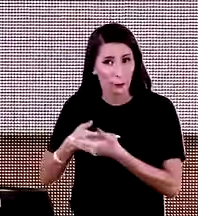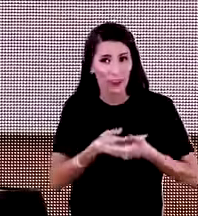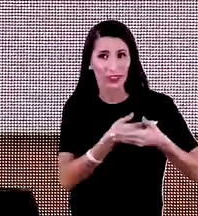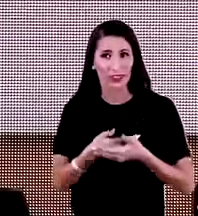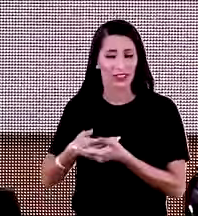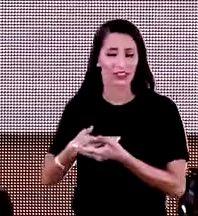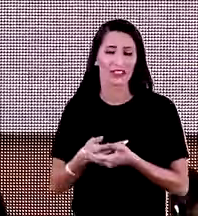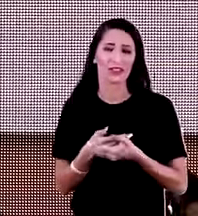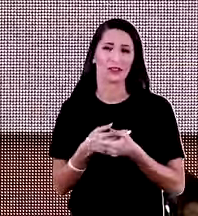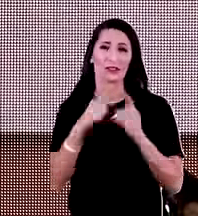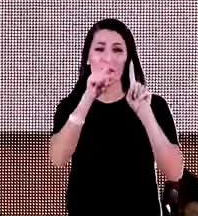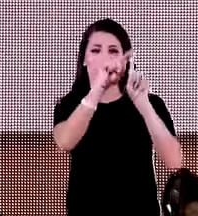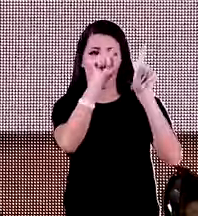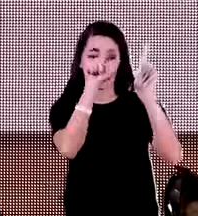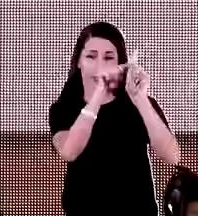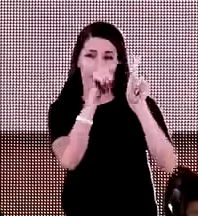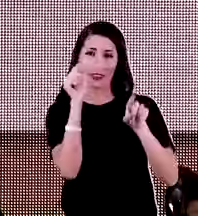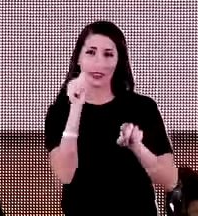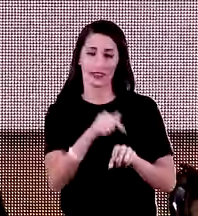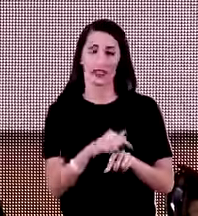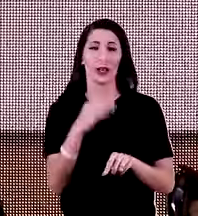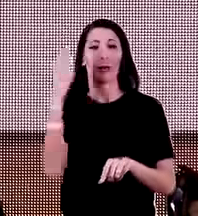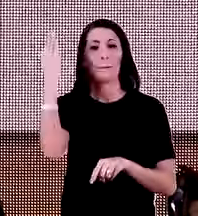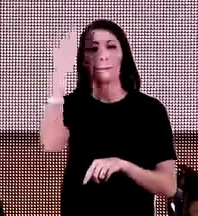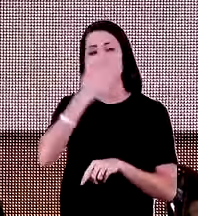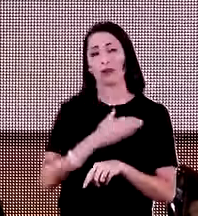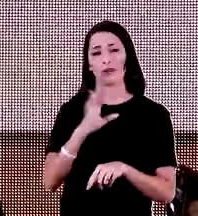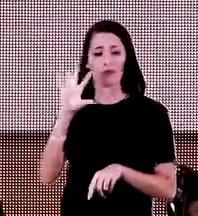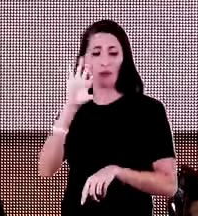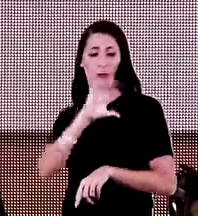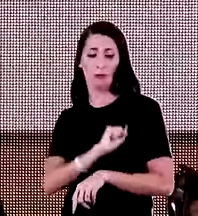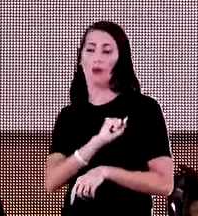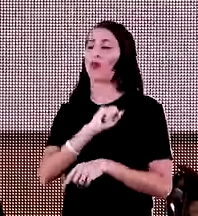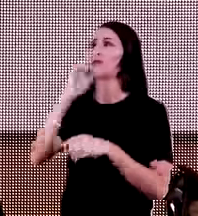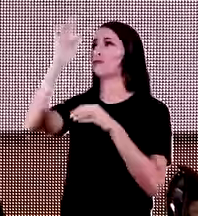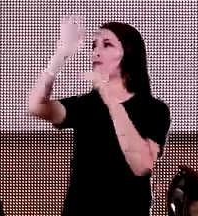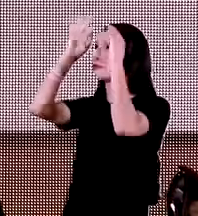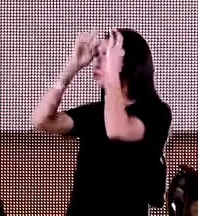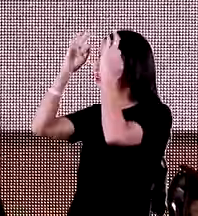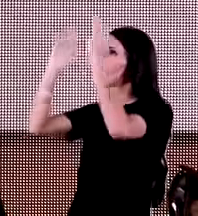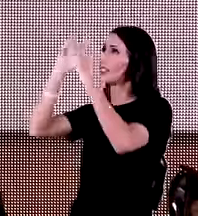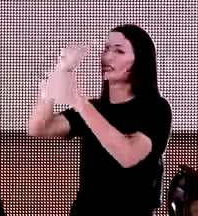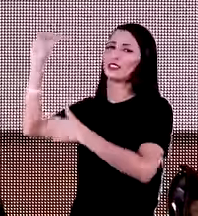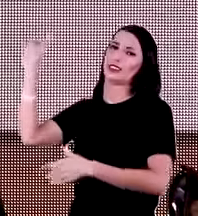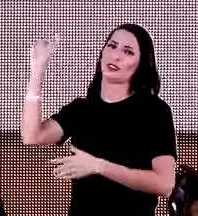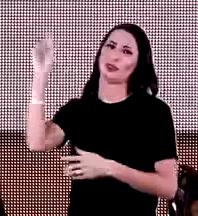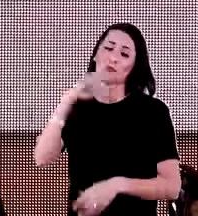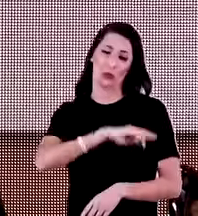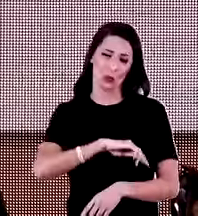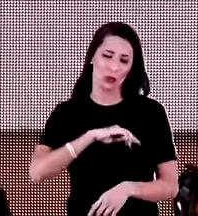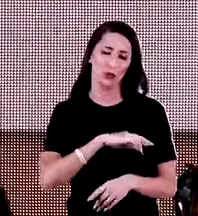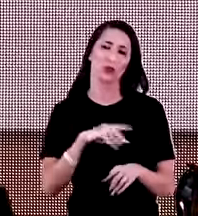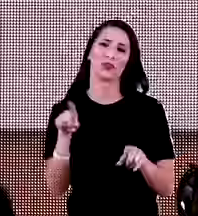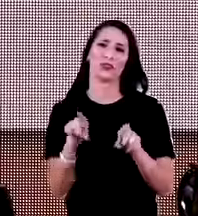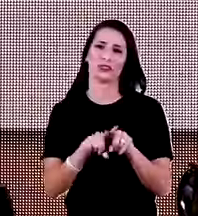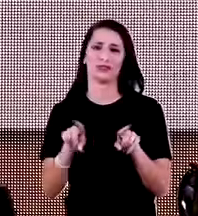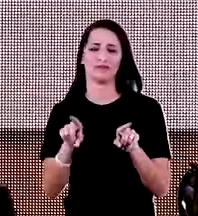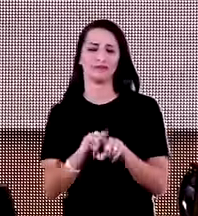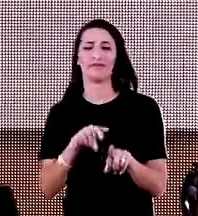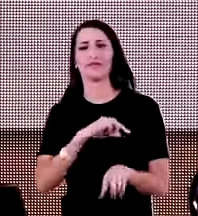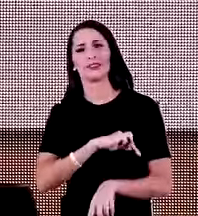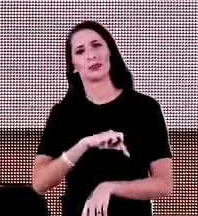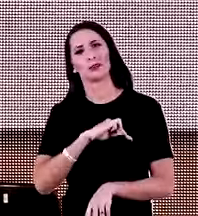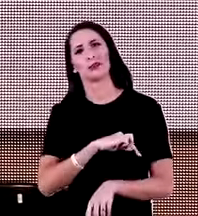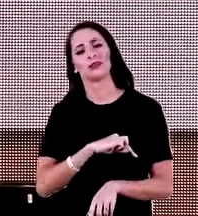na barriga de Ruth era a prova do amor e da fidelidade de Deus com Ruth e com Noemi. E o